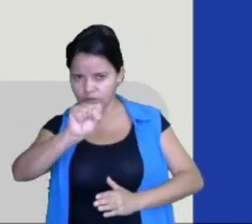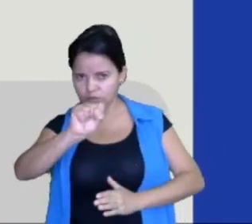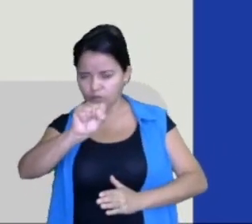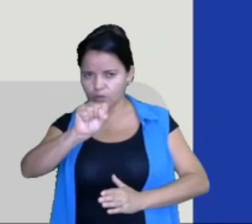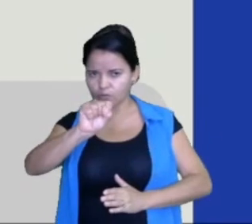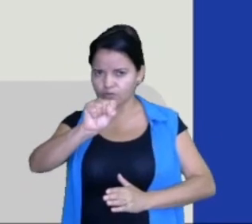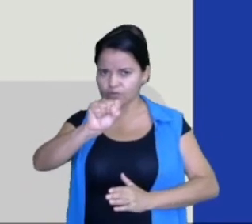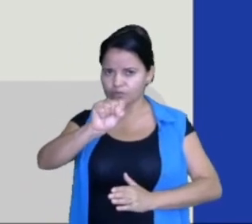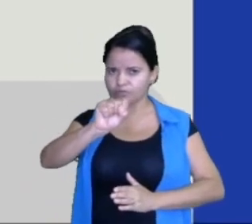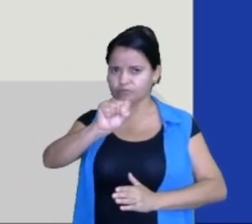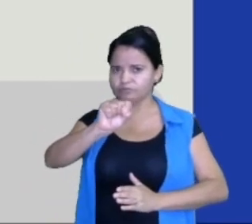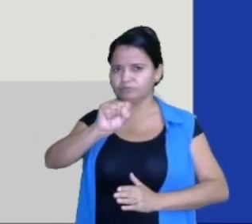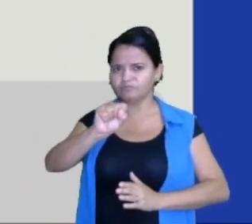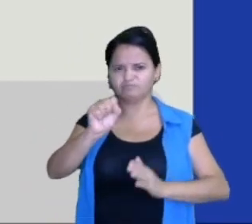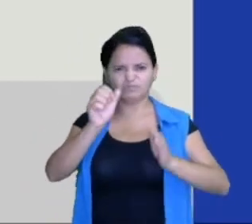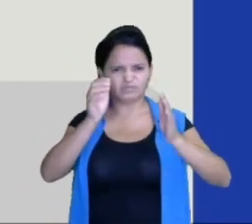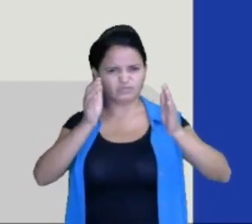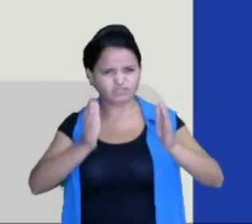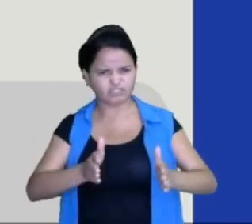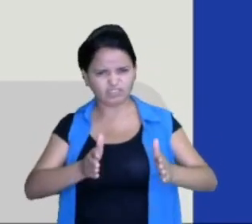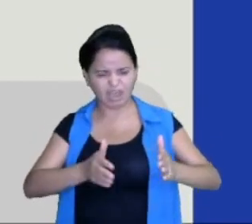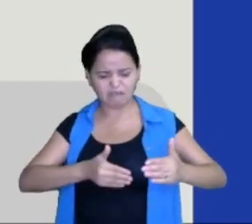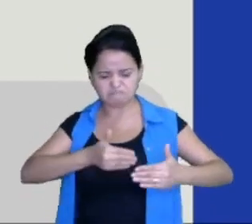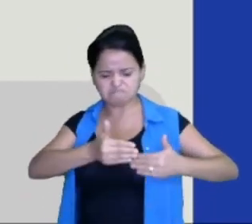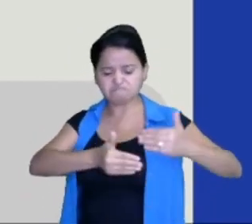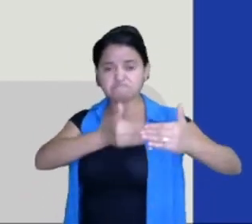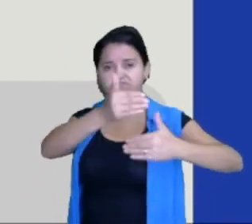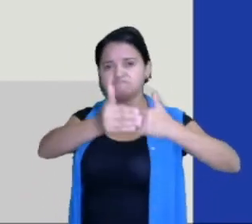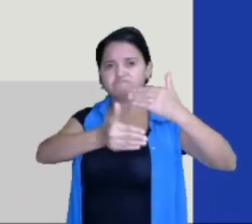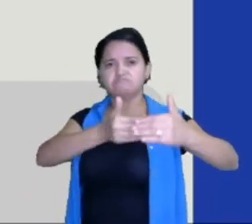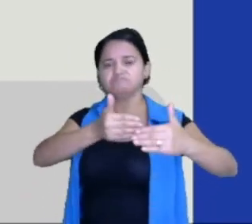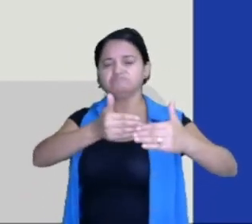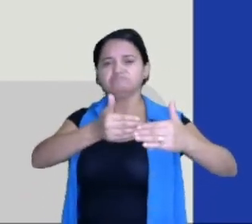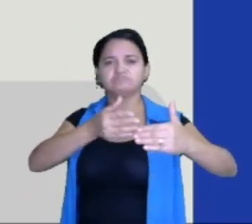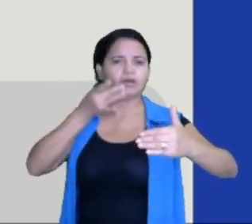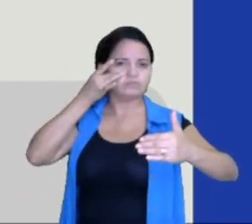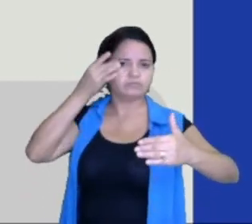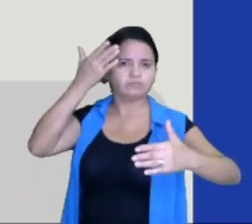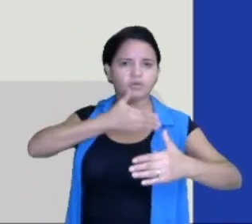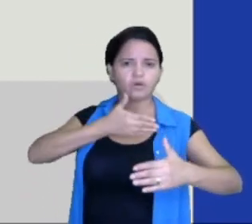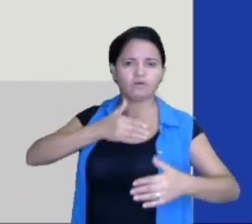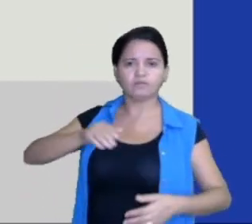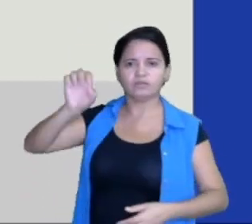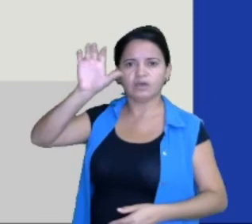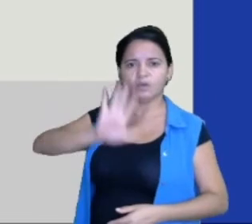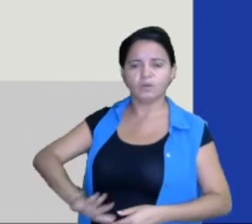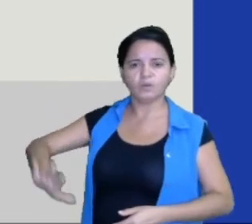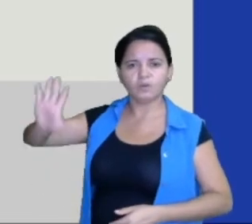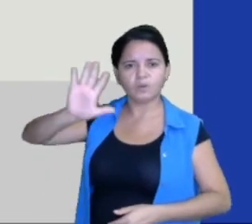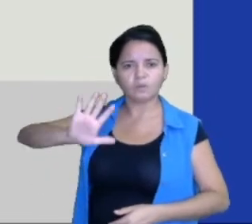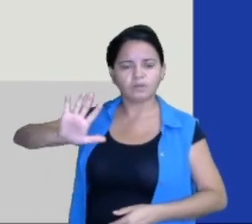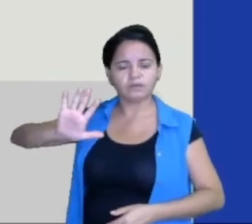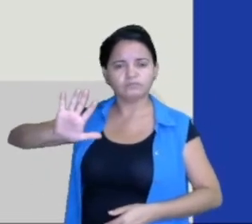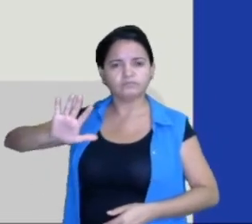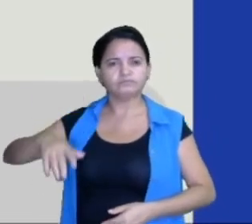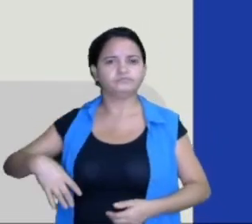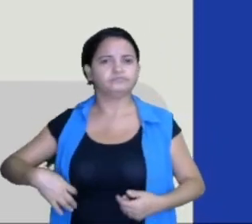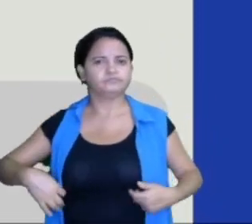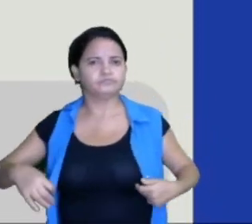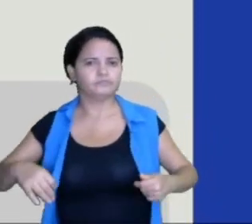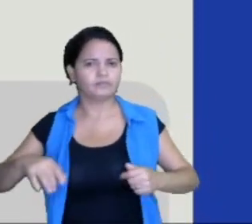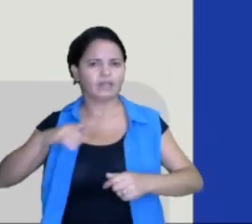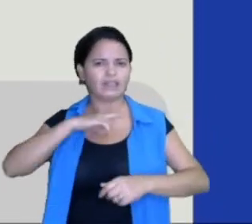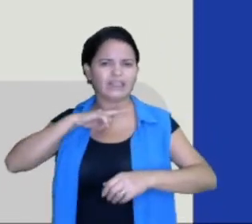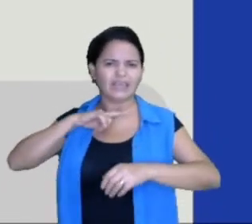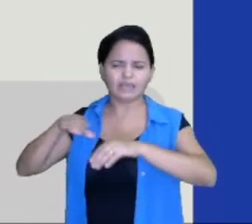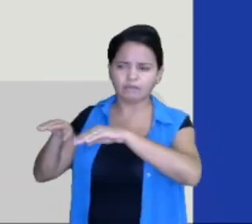corrente já estaria presente na Europa. Apesar de ter essa questão de igualar